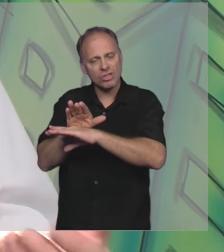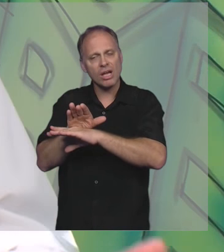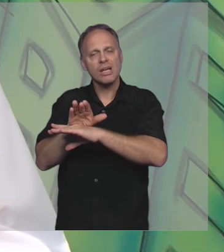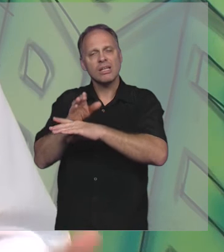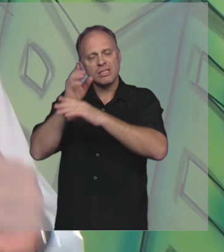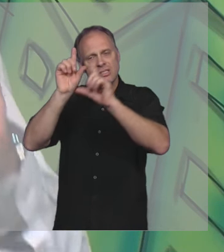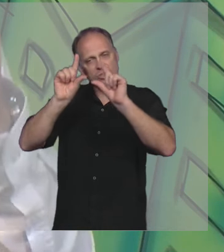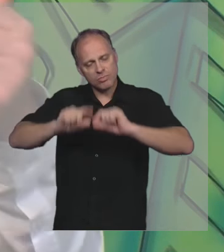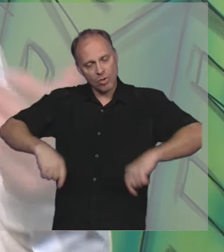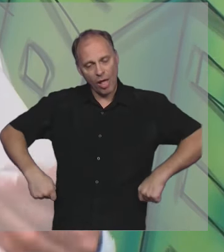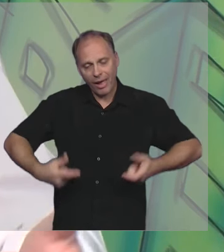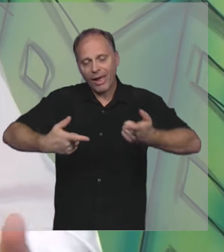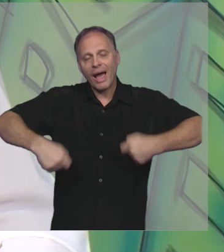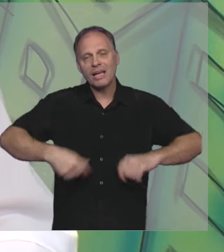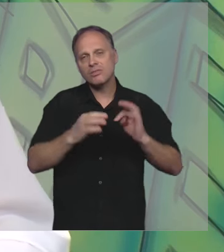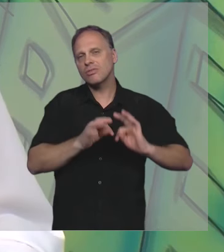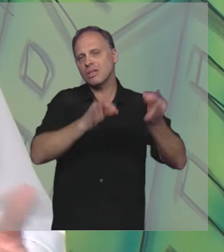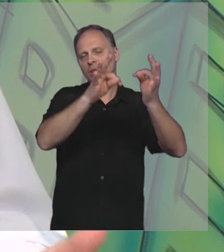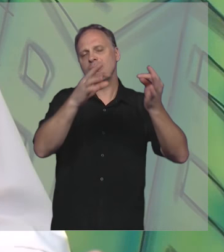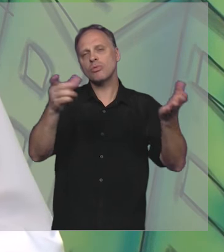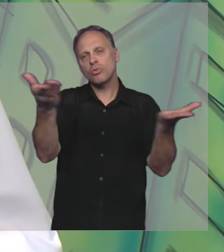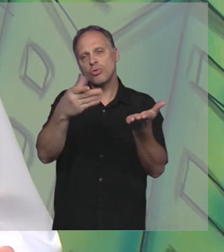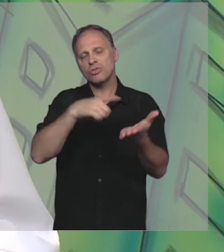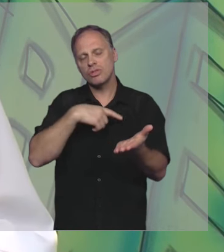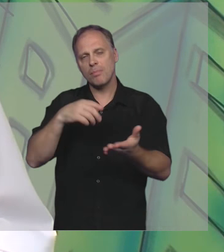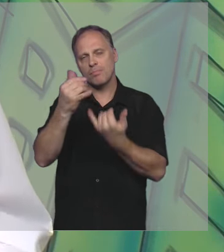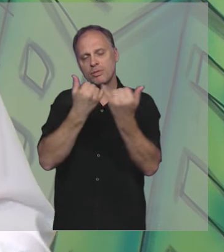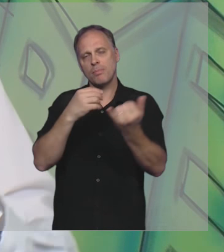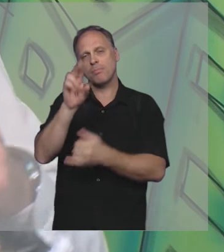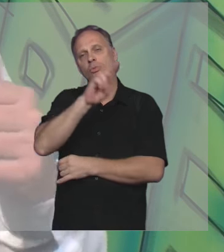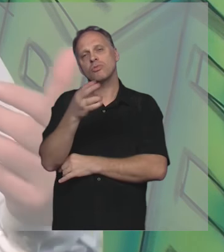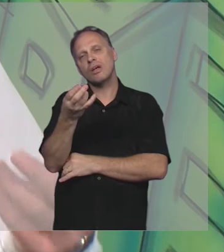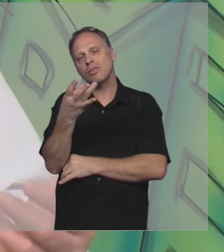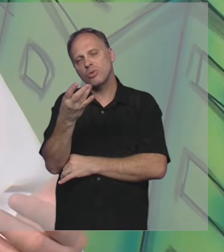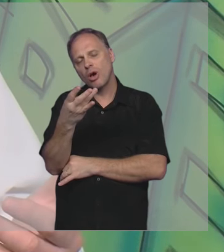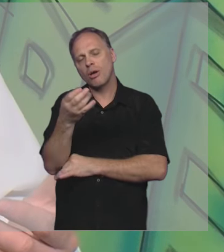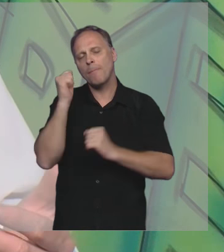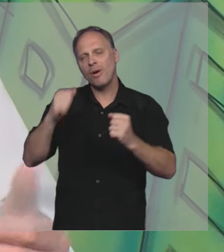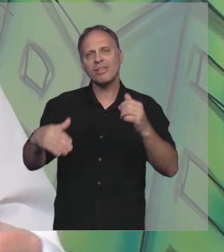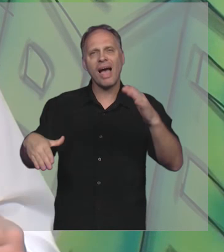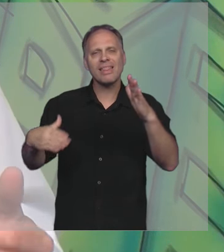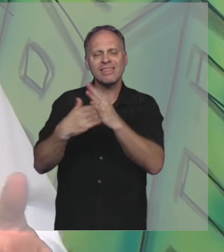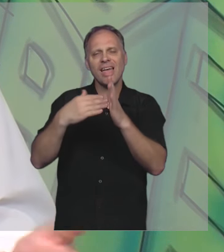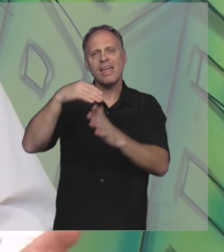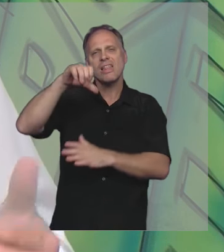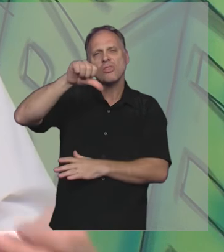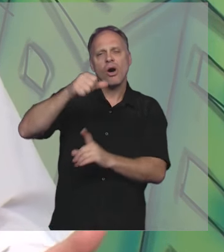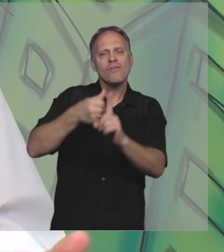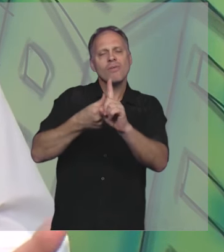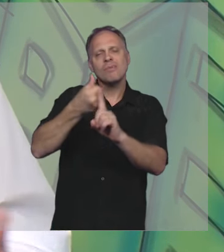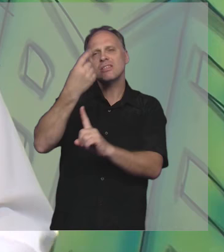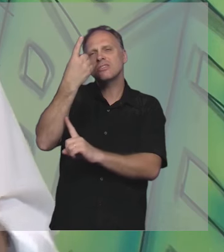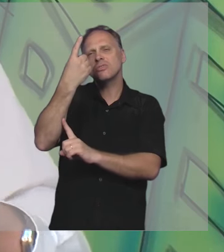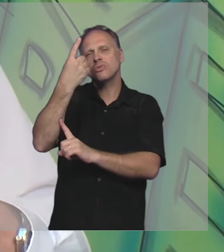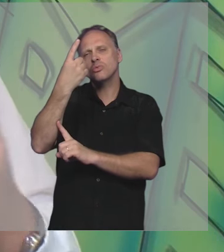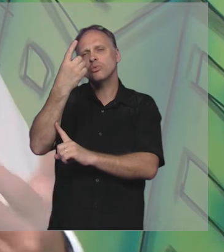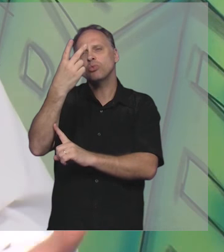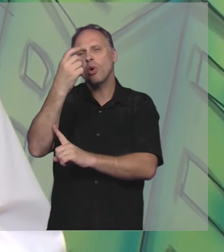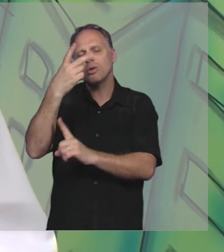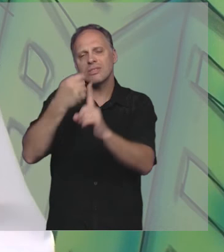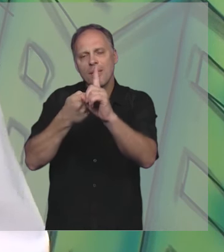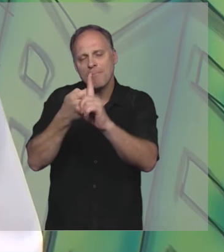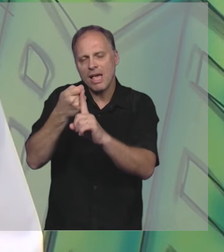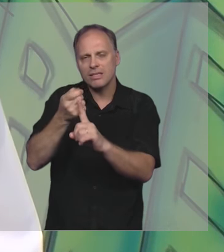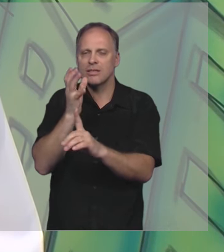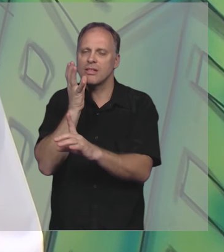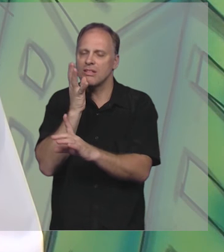custeio, principalmente de tratamentos. Hoje o tratamento para uso de drogas, ele pode chegar até a 9 meses, 1 ano. Isso também